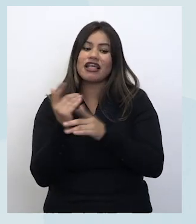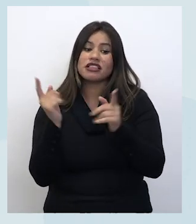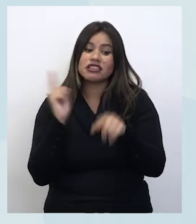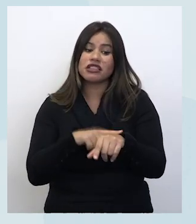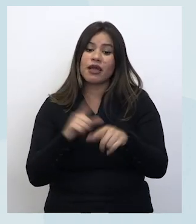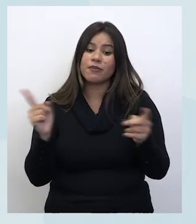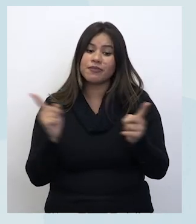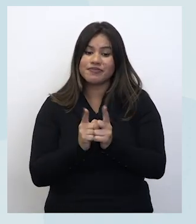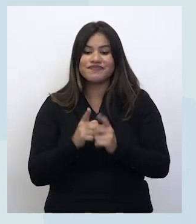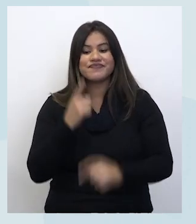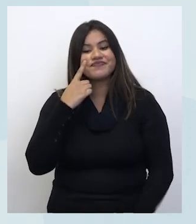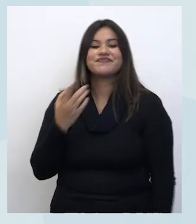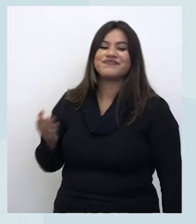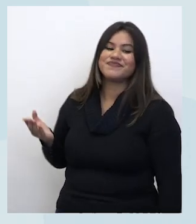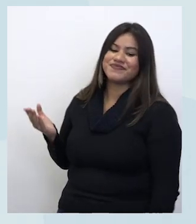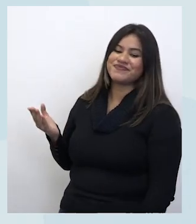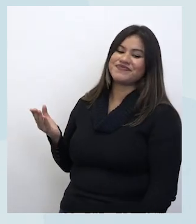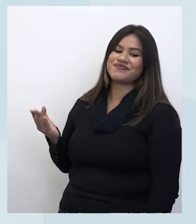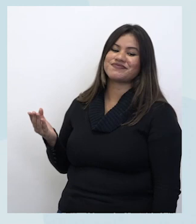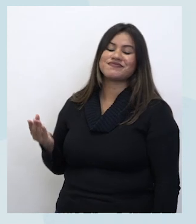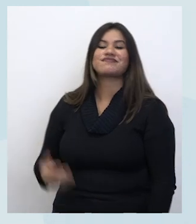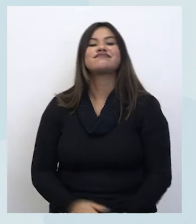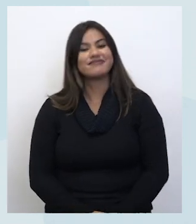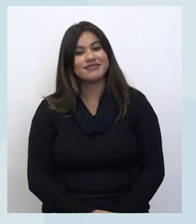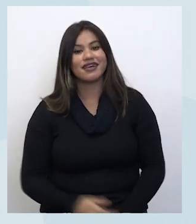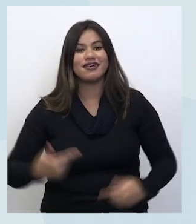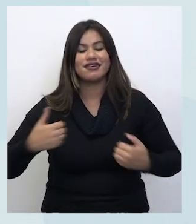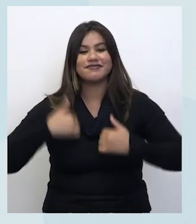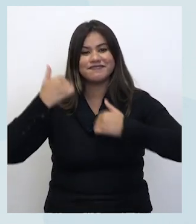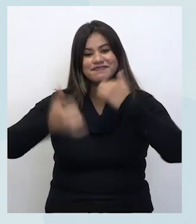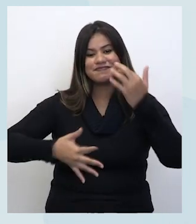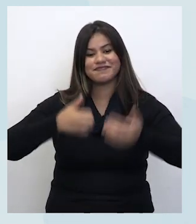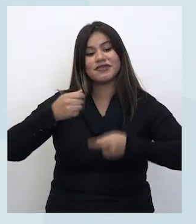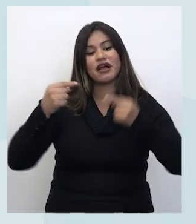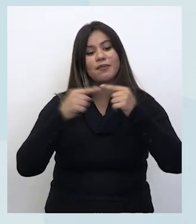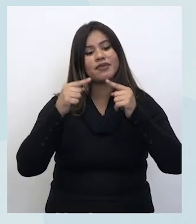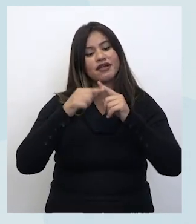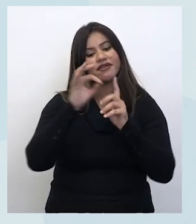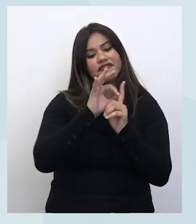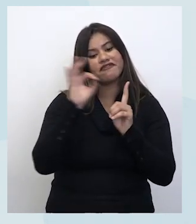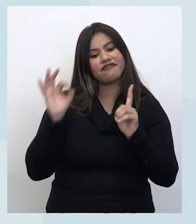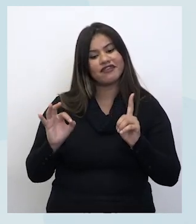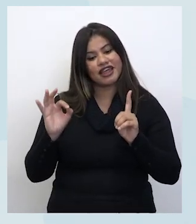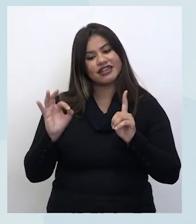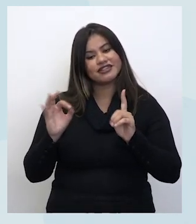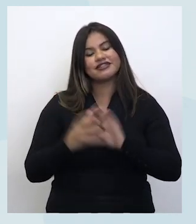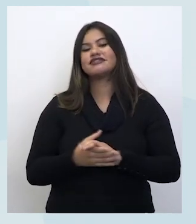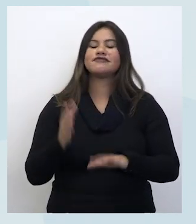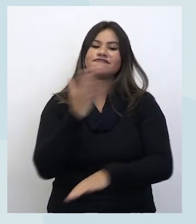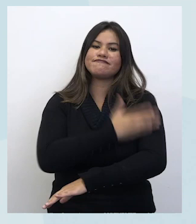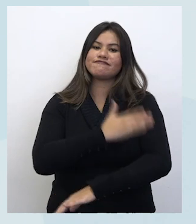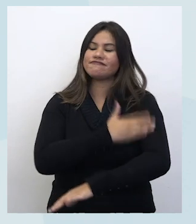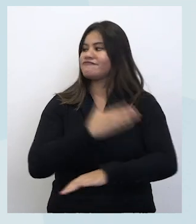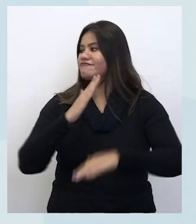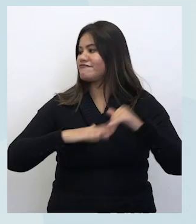é o meu relato, que é simples, que vocês estão vendo aí na tela agora. Foi através de uma frase que eu escrevi como é que eu tenho exercitado essa